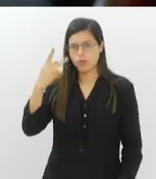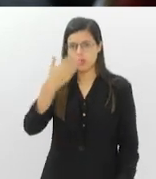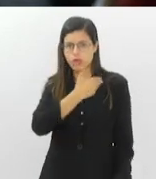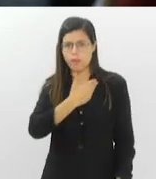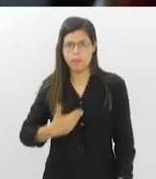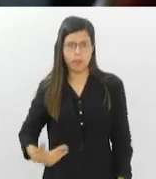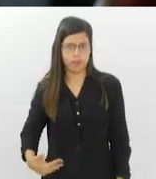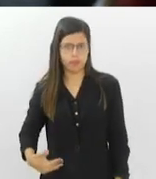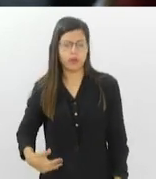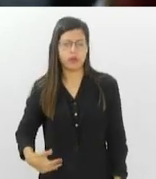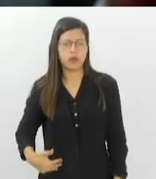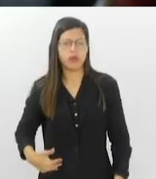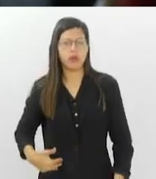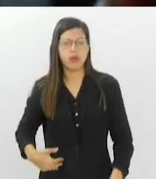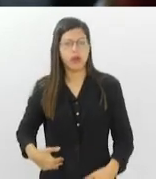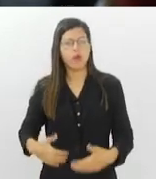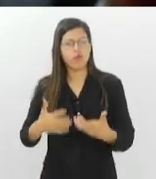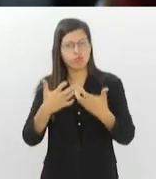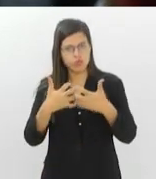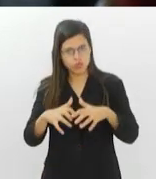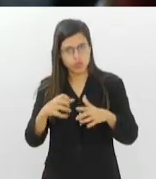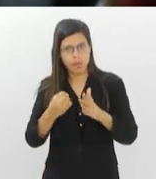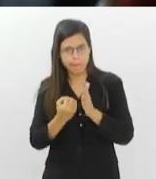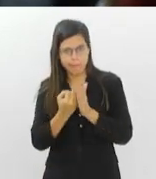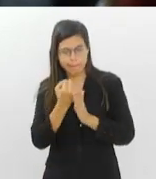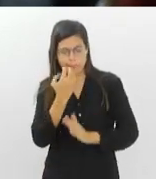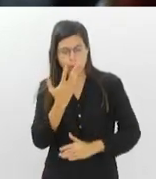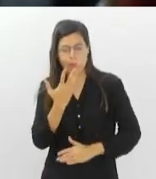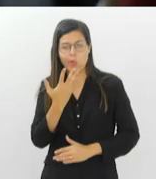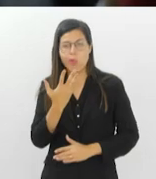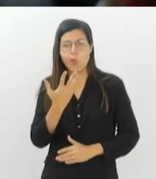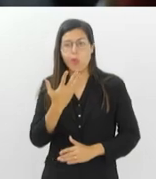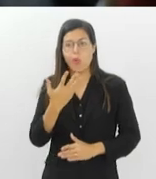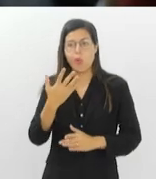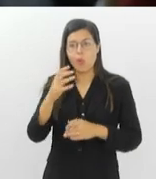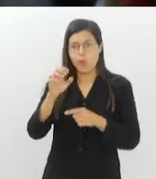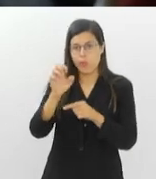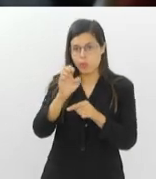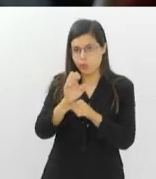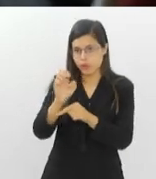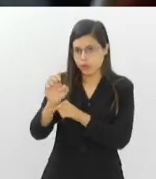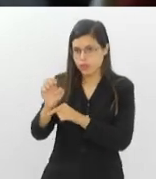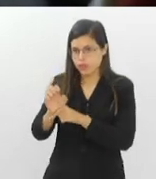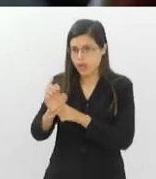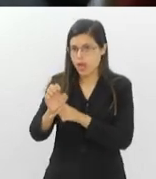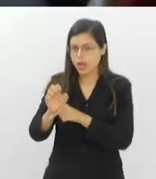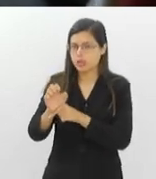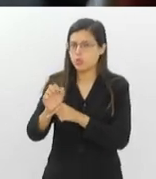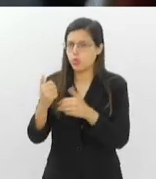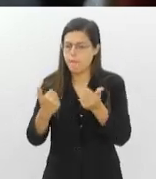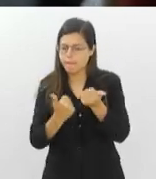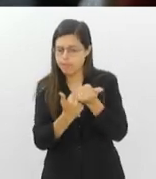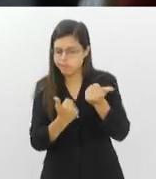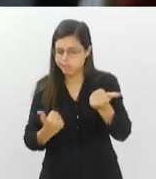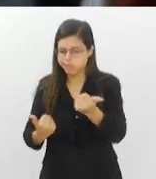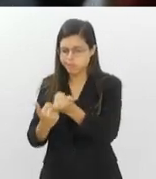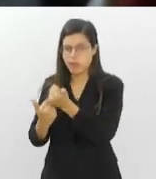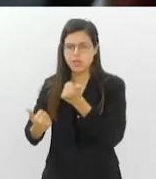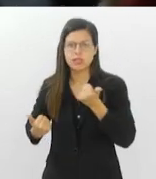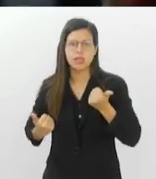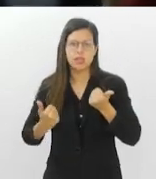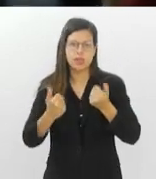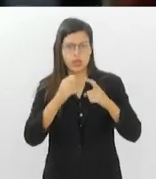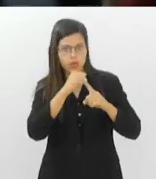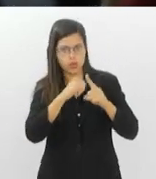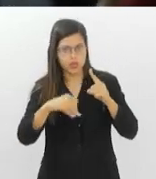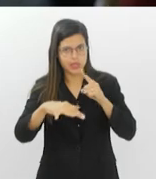serão eficazes quando o Estado chamar parceiros da sociedade civil, parceiros que já